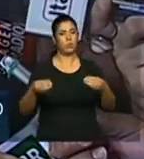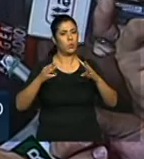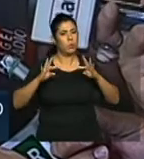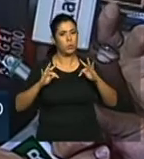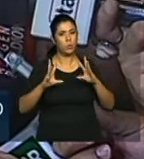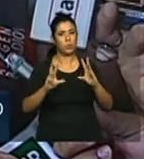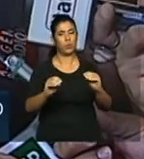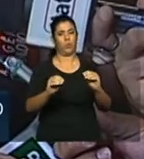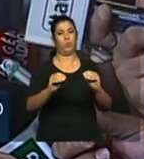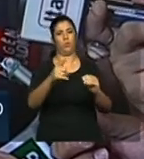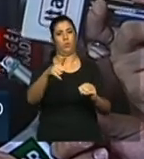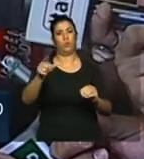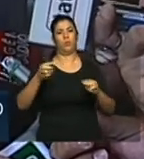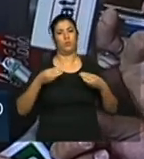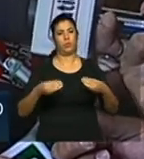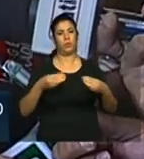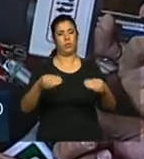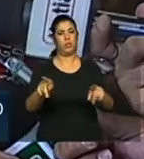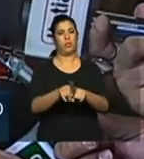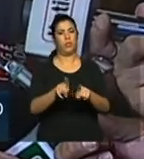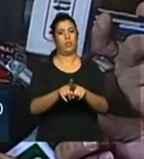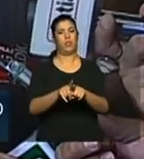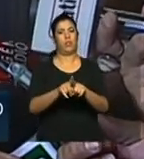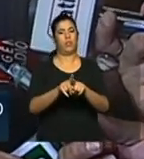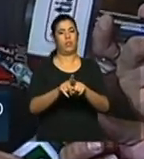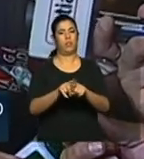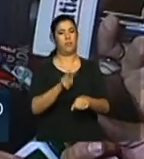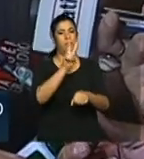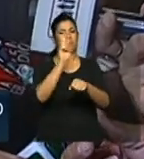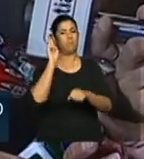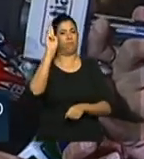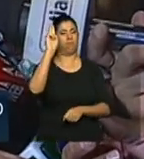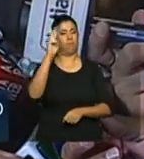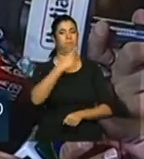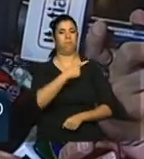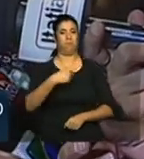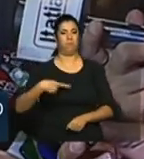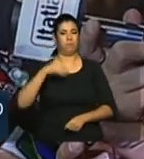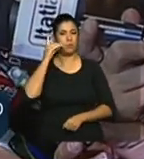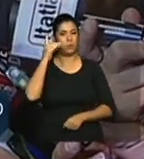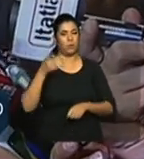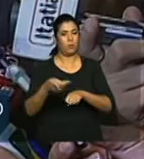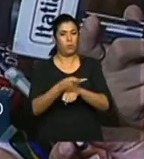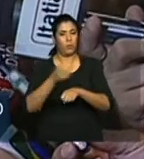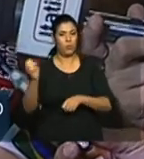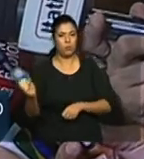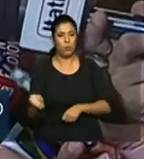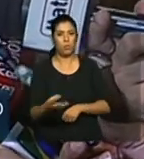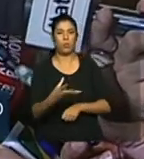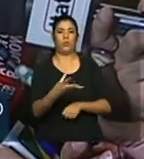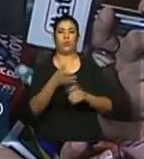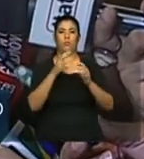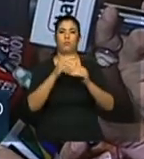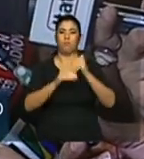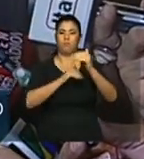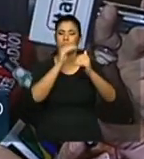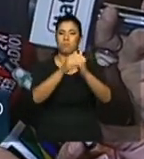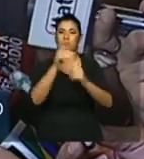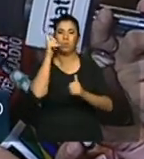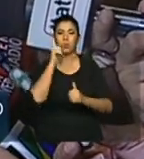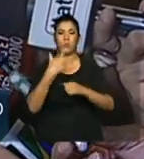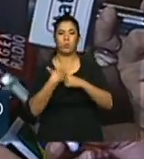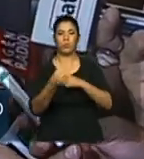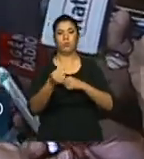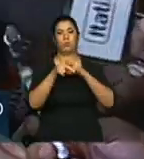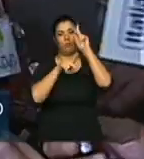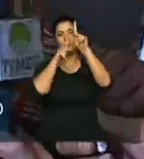os demais ministérios, e sob a liderança da presidenta Dilma, buscarmos novos avanços e novas conquistas para o bem do